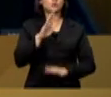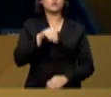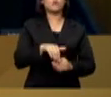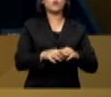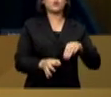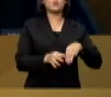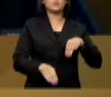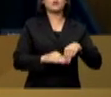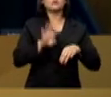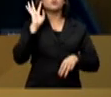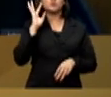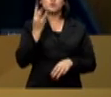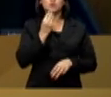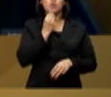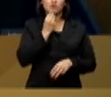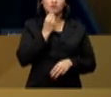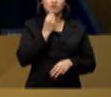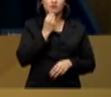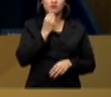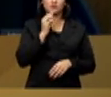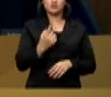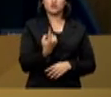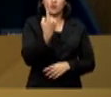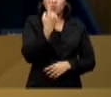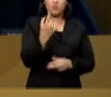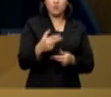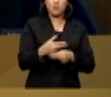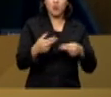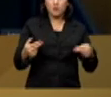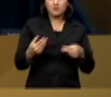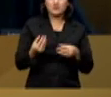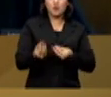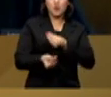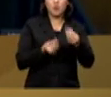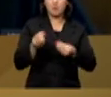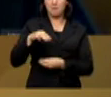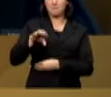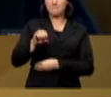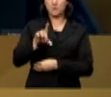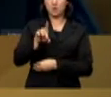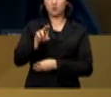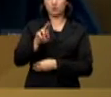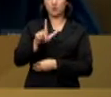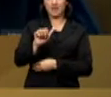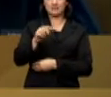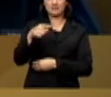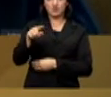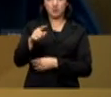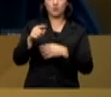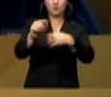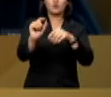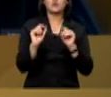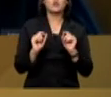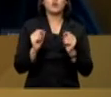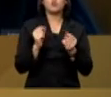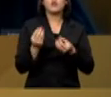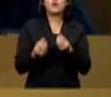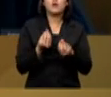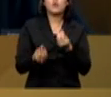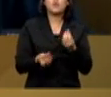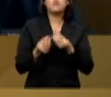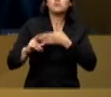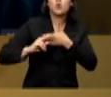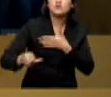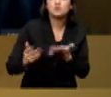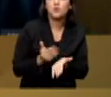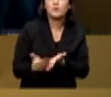Dias Toffoli, exceto quanto a um pequeno aspecto da modulação. Eu leio a minha ementa, que é breve.